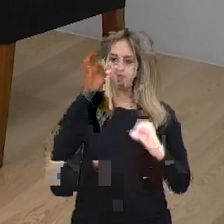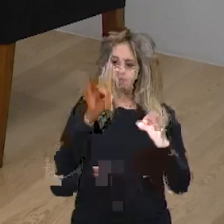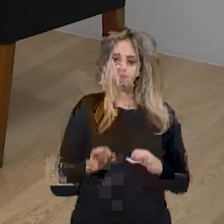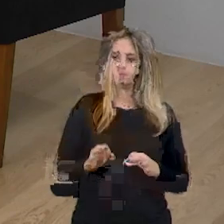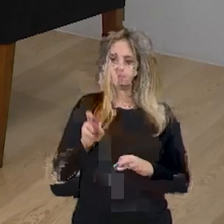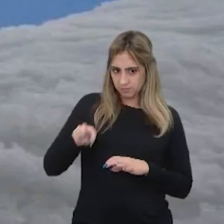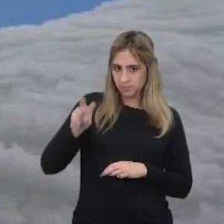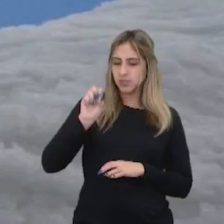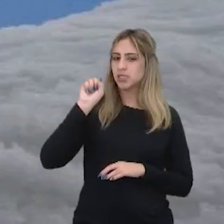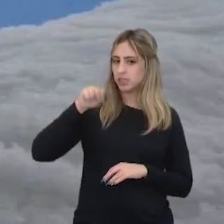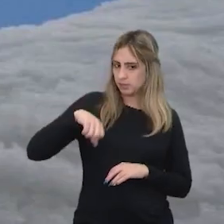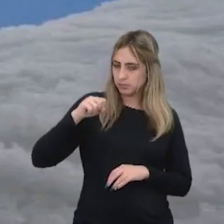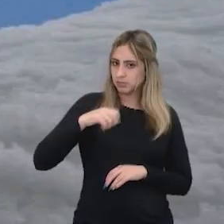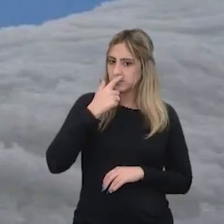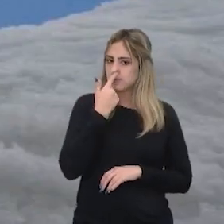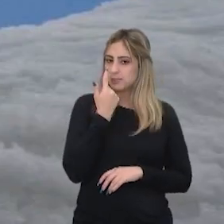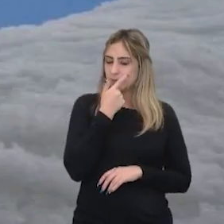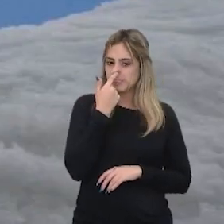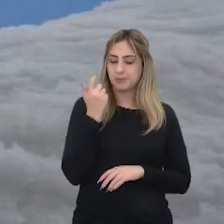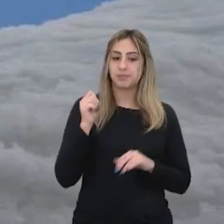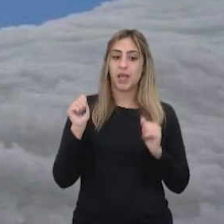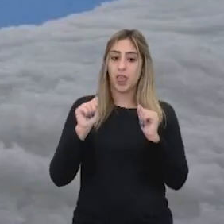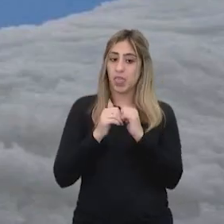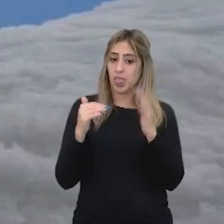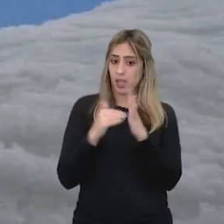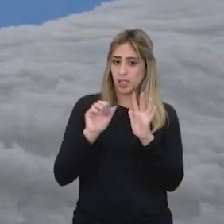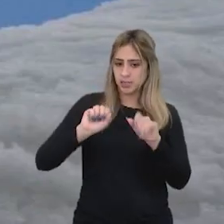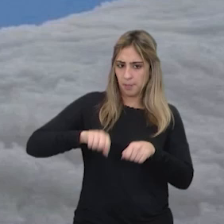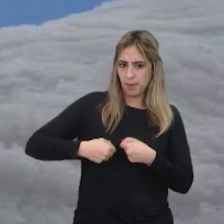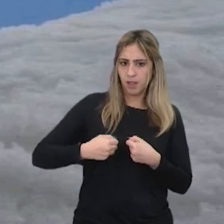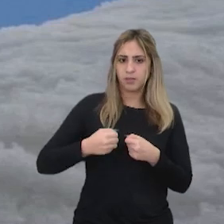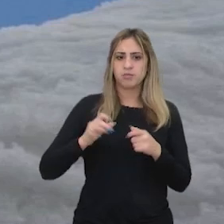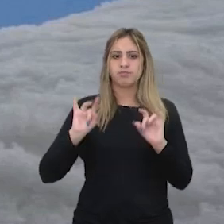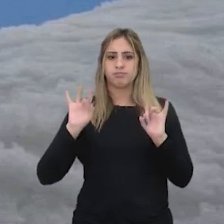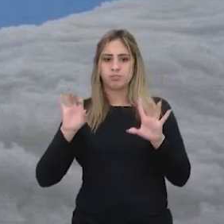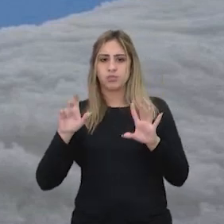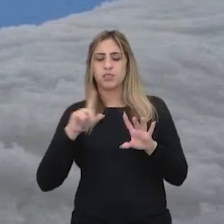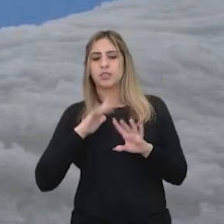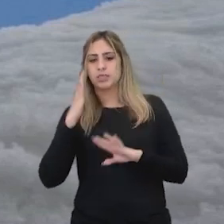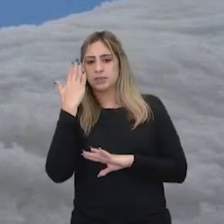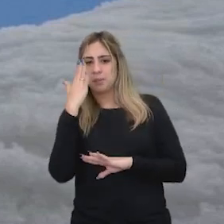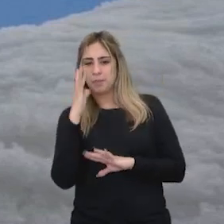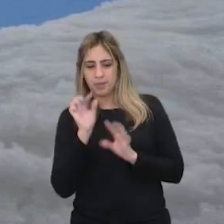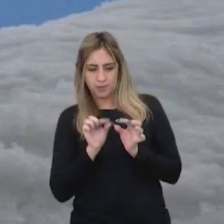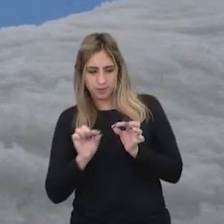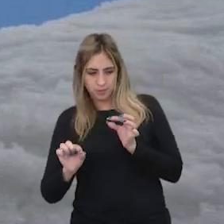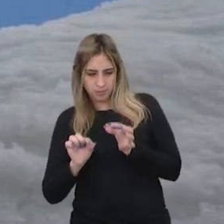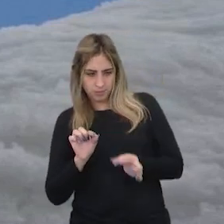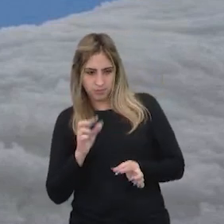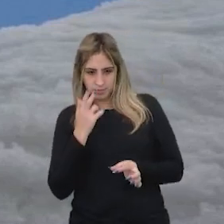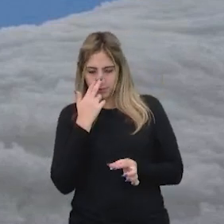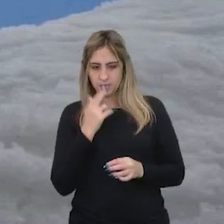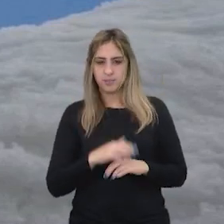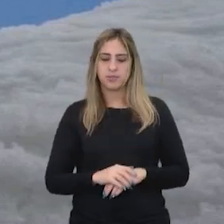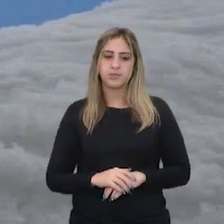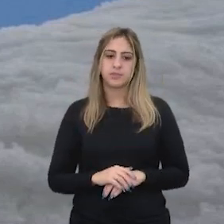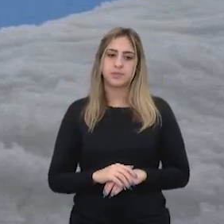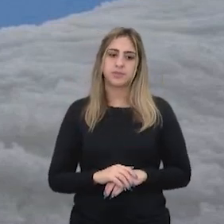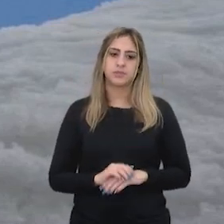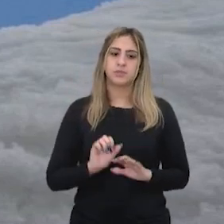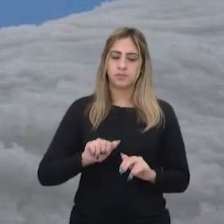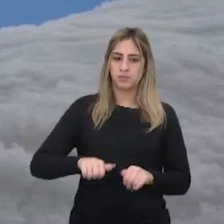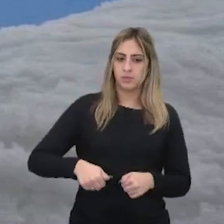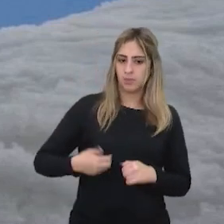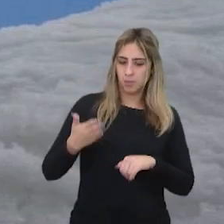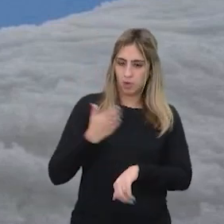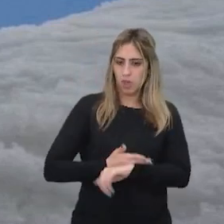Isso aí é escalando. Até o sapato é exclusivo, que tem que ter aqueles pininhos, né? É o grampon. Na realidade, você usa uma bota normal, e